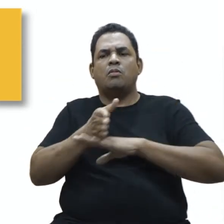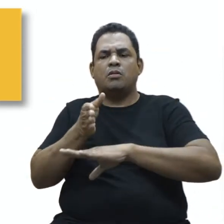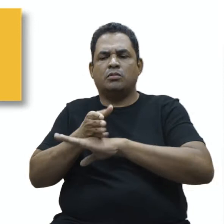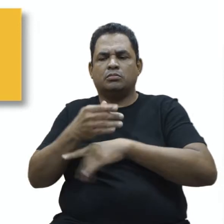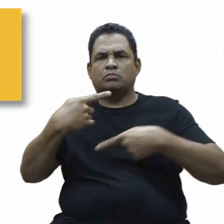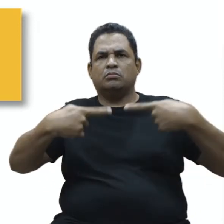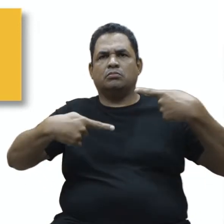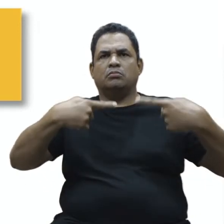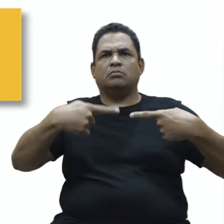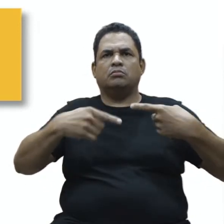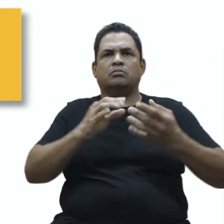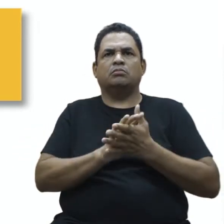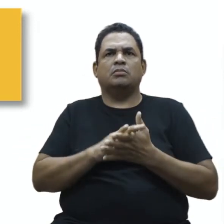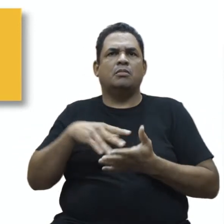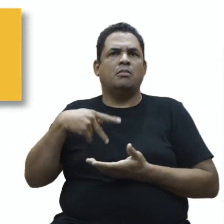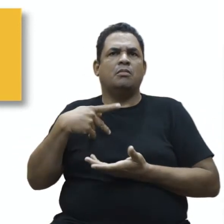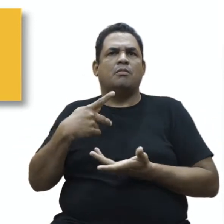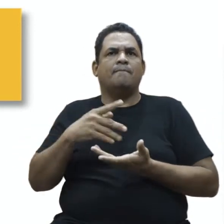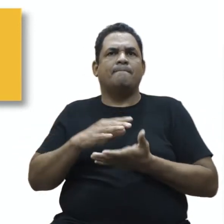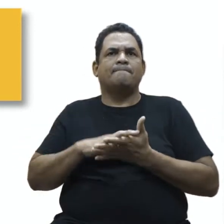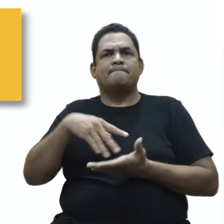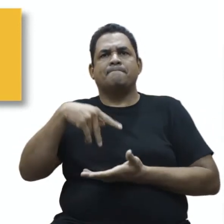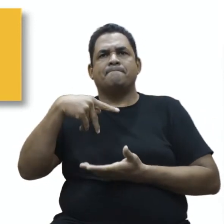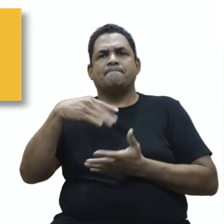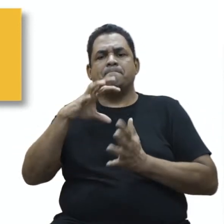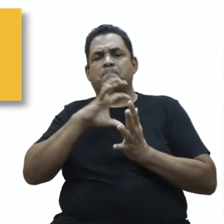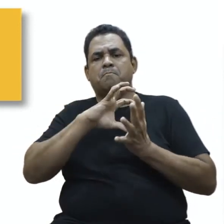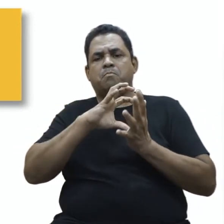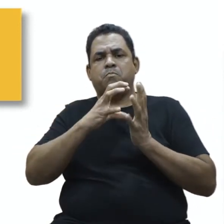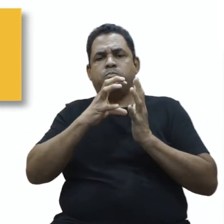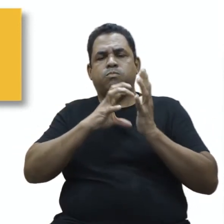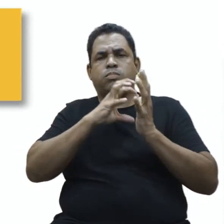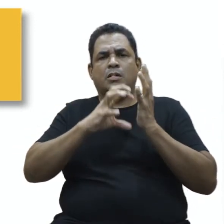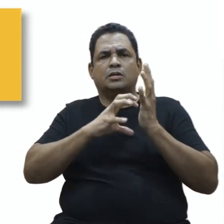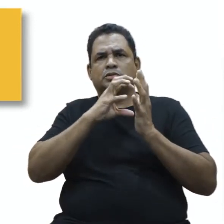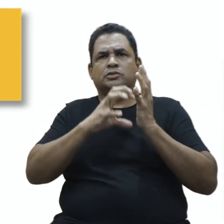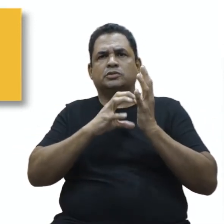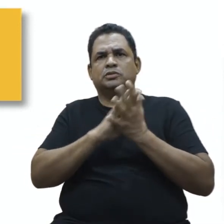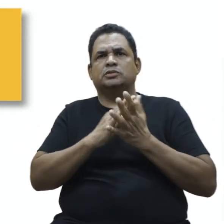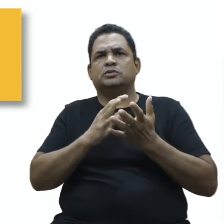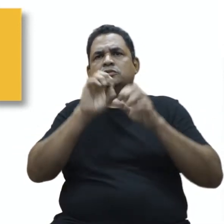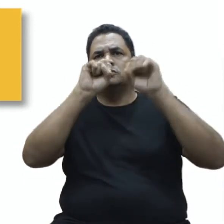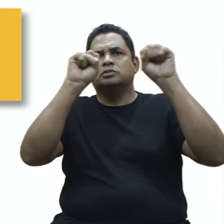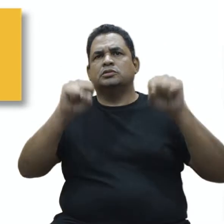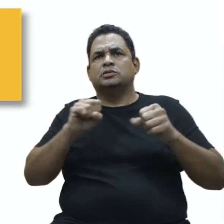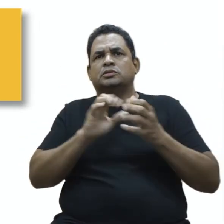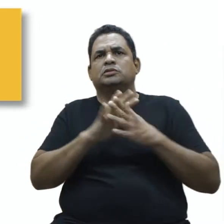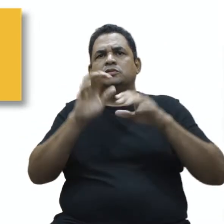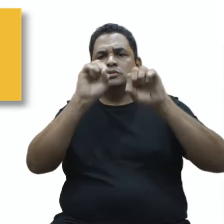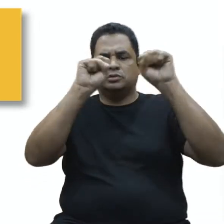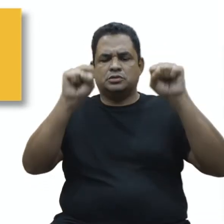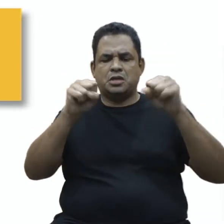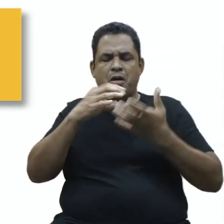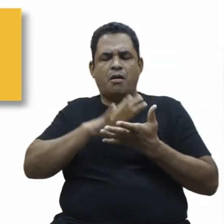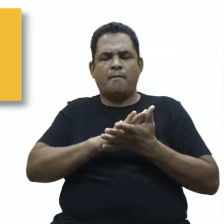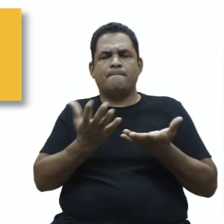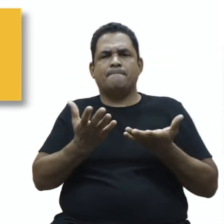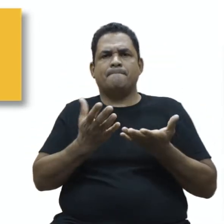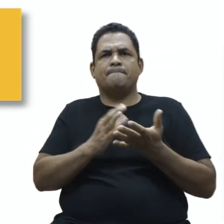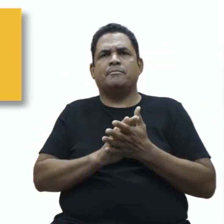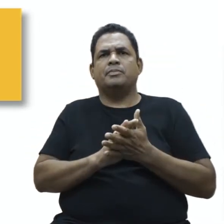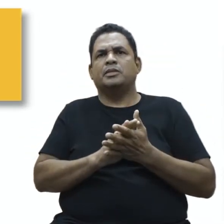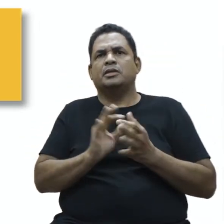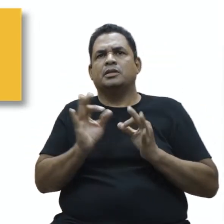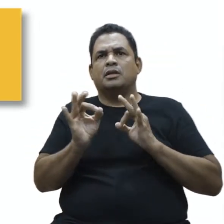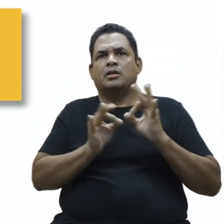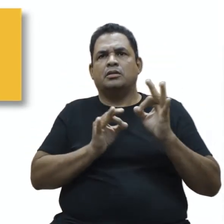política, partidos e sistemas, sistemas partidários, sistema eleitoral e a formação do